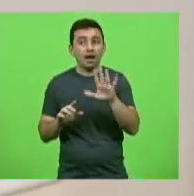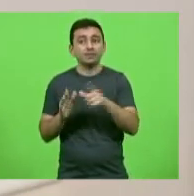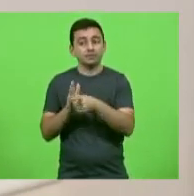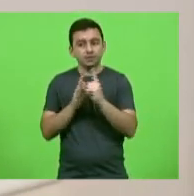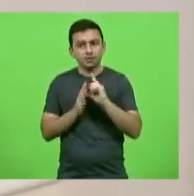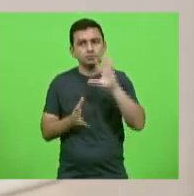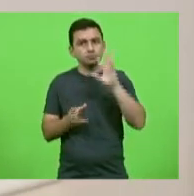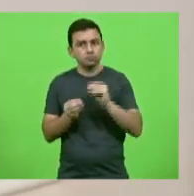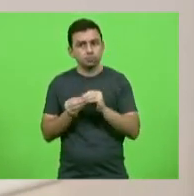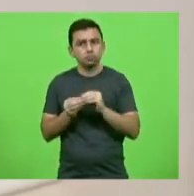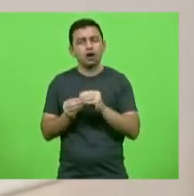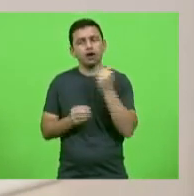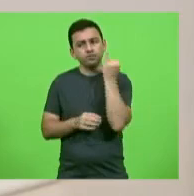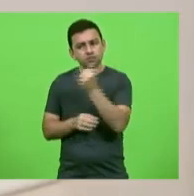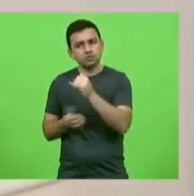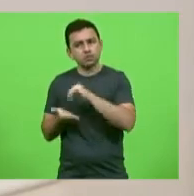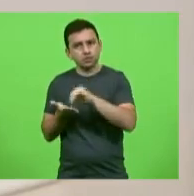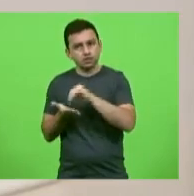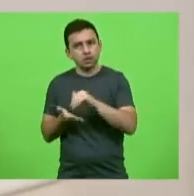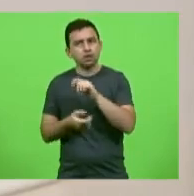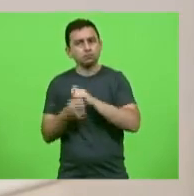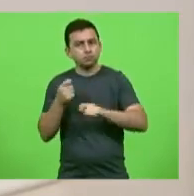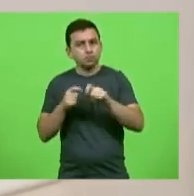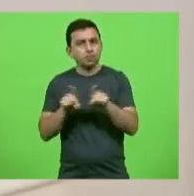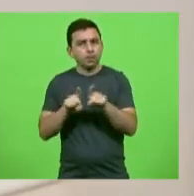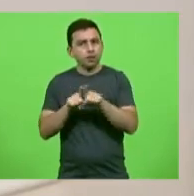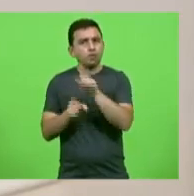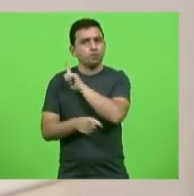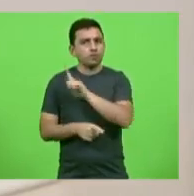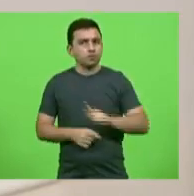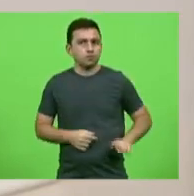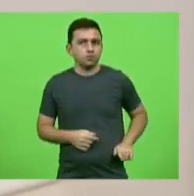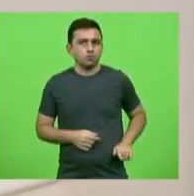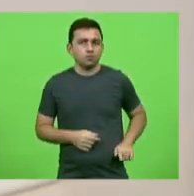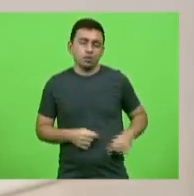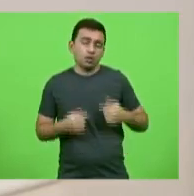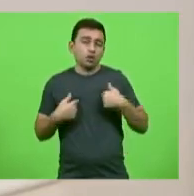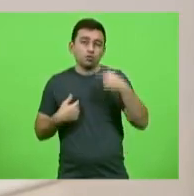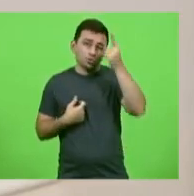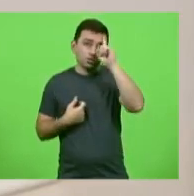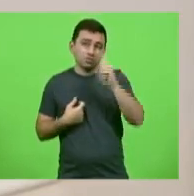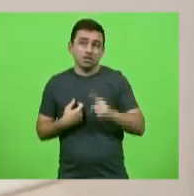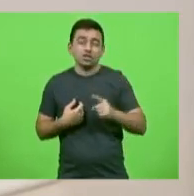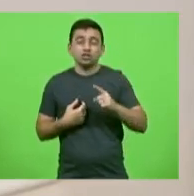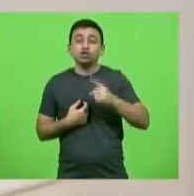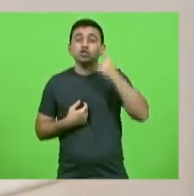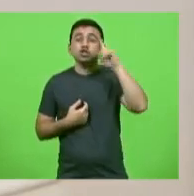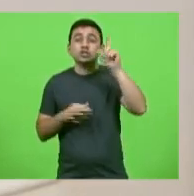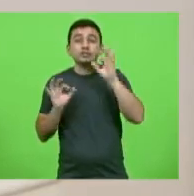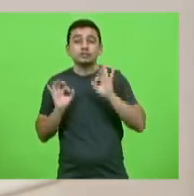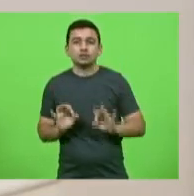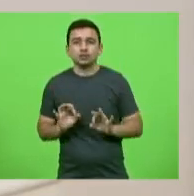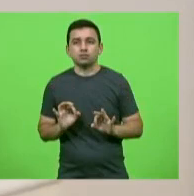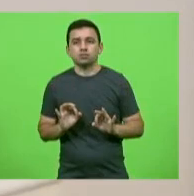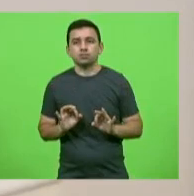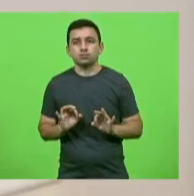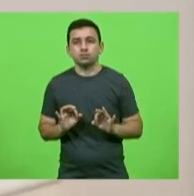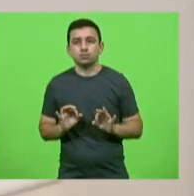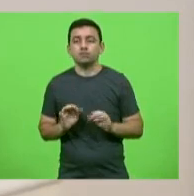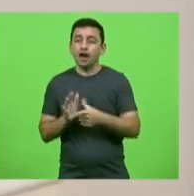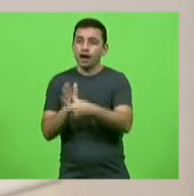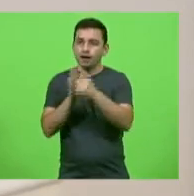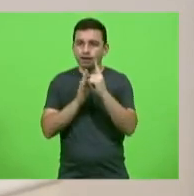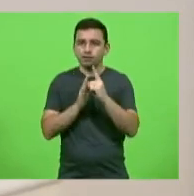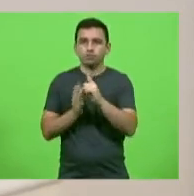ao secretário da Fazenda quanto ao governador. Só não sei precisar exatamente em que dias. O do secretário seguramente foi antes do